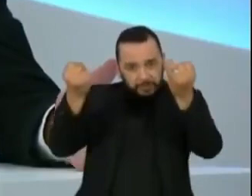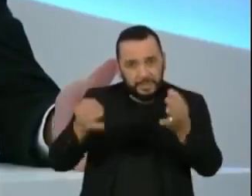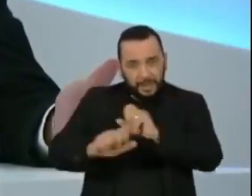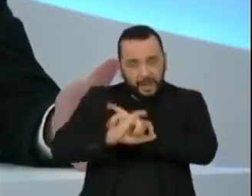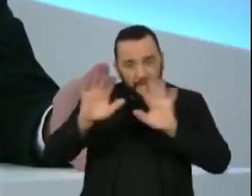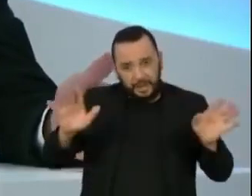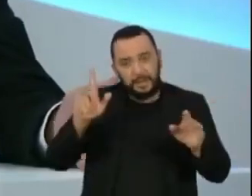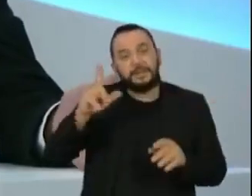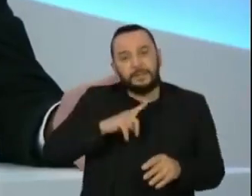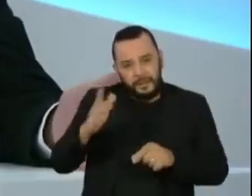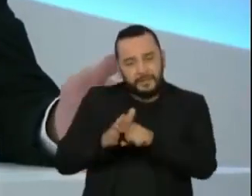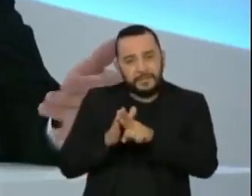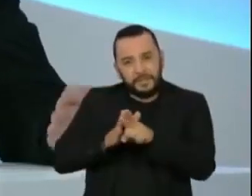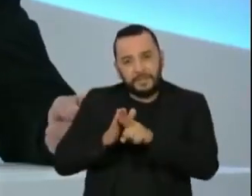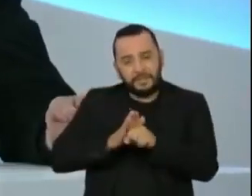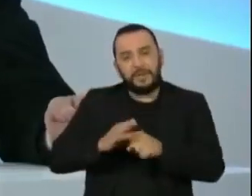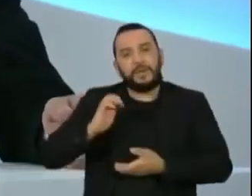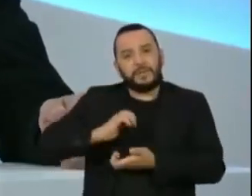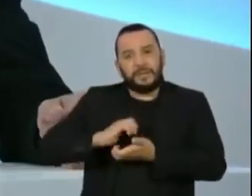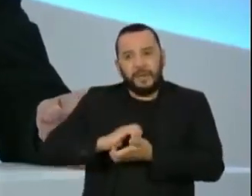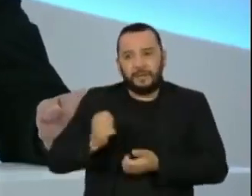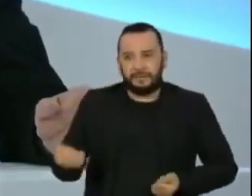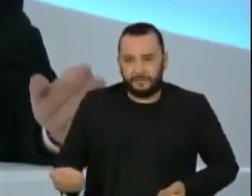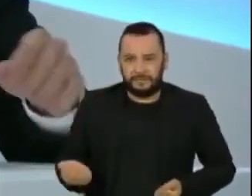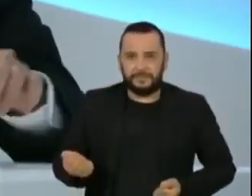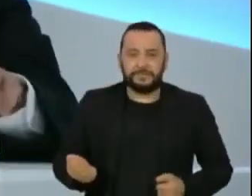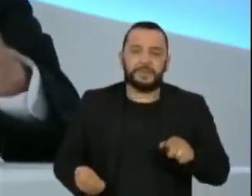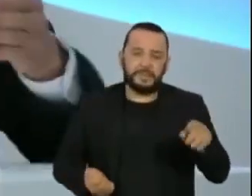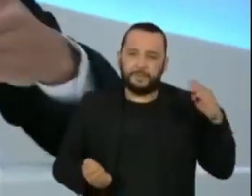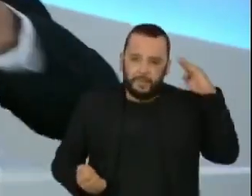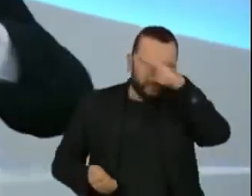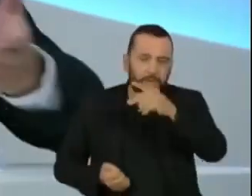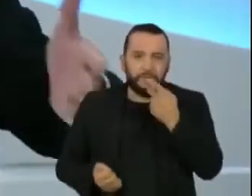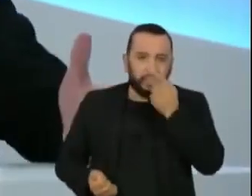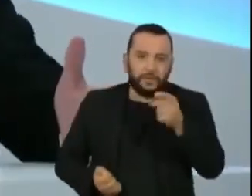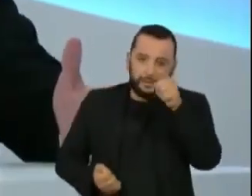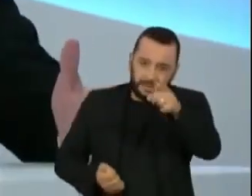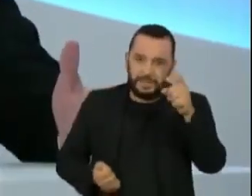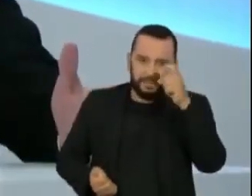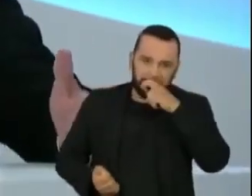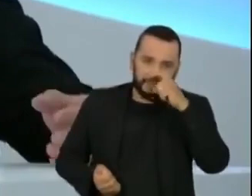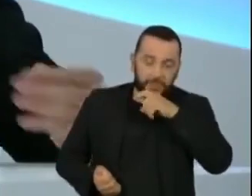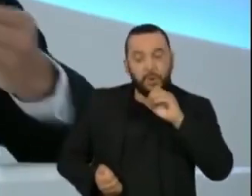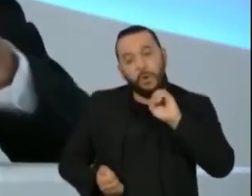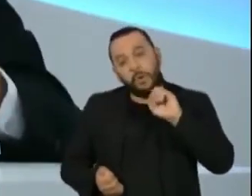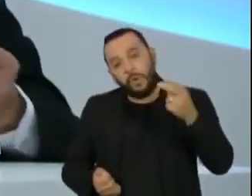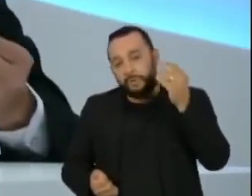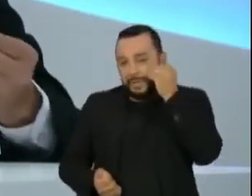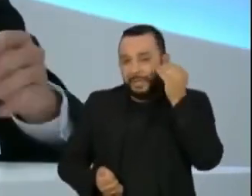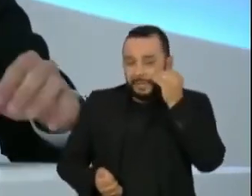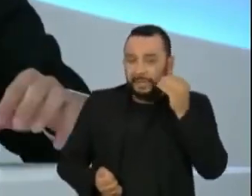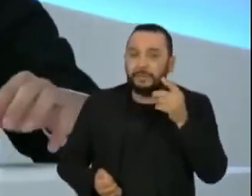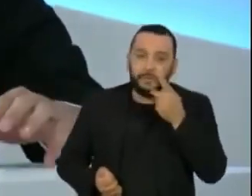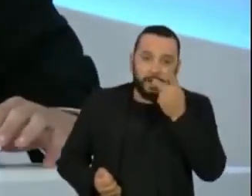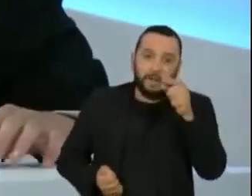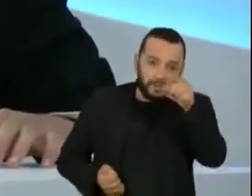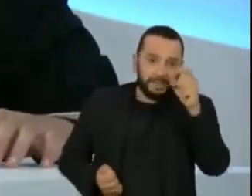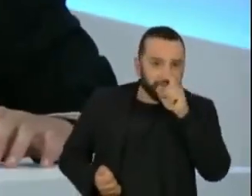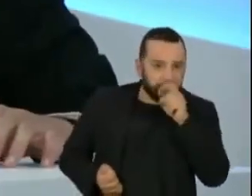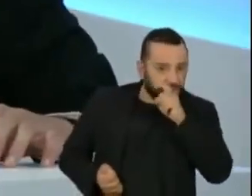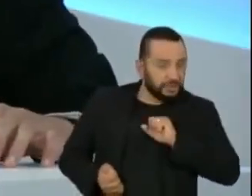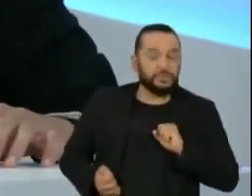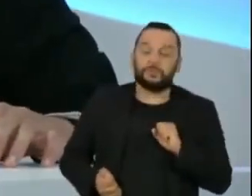Tribunal Federal. Ora, se o presidente já te desmentiu, ou está tentando te desmentir sobre a versão dessa